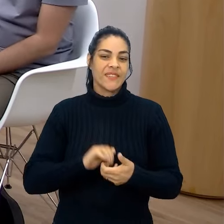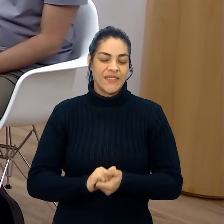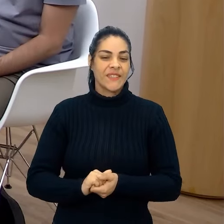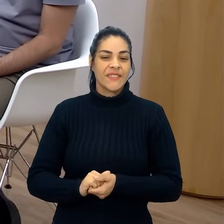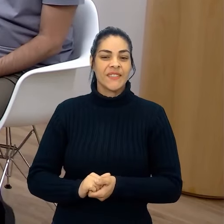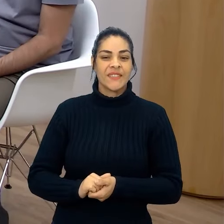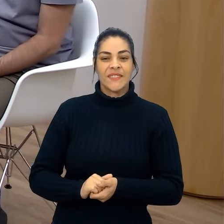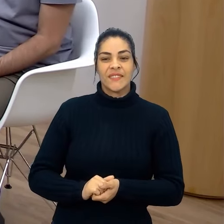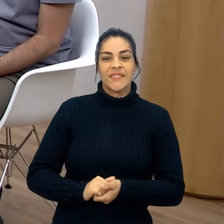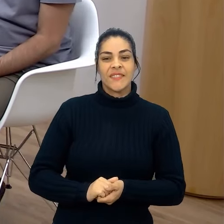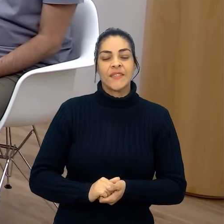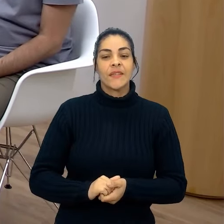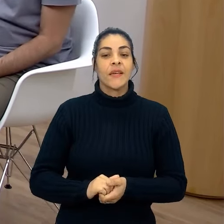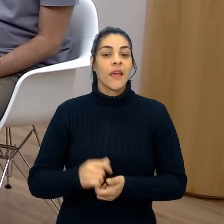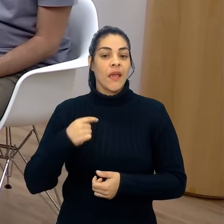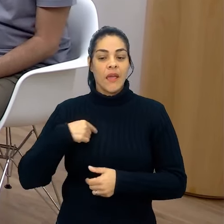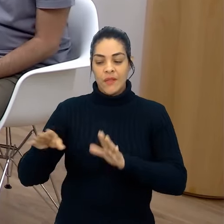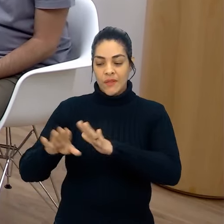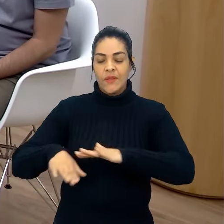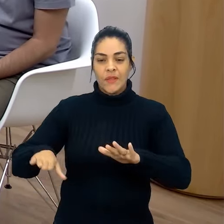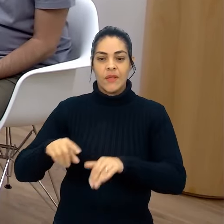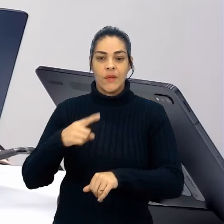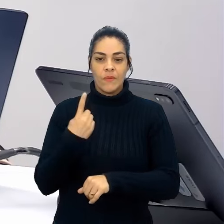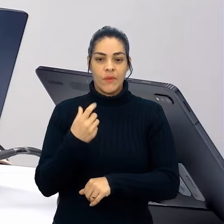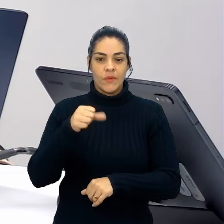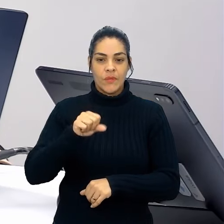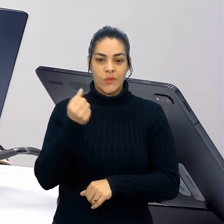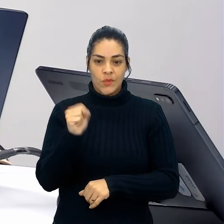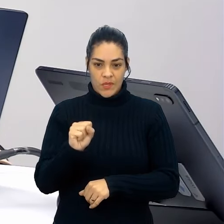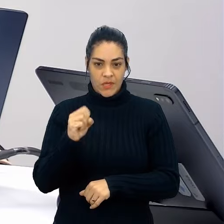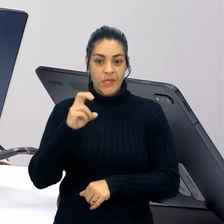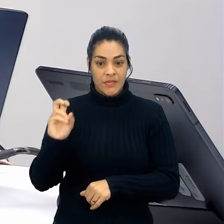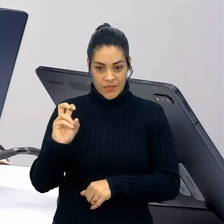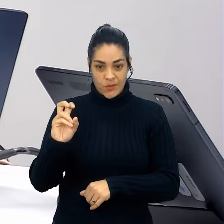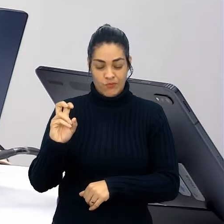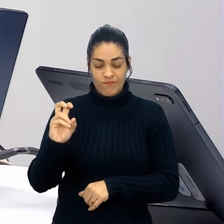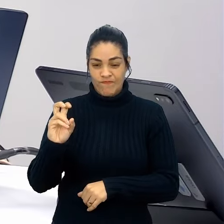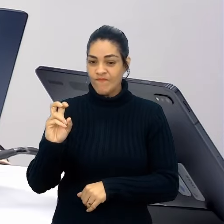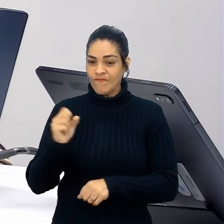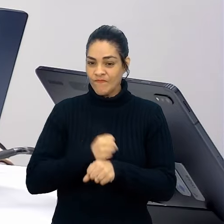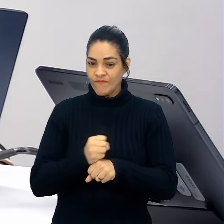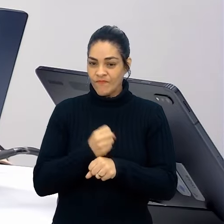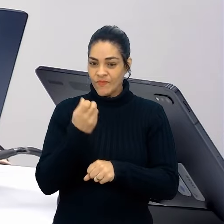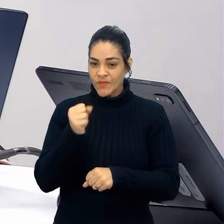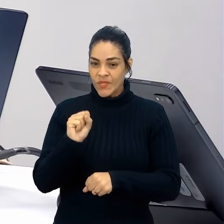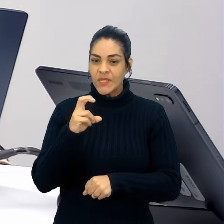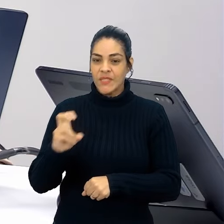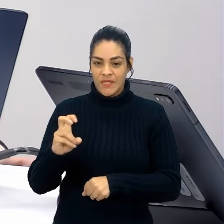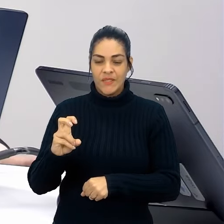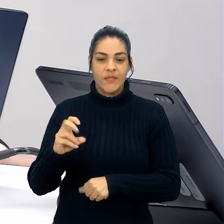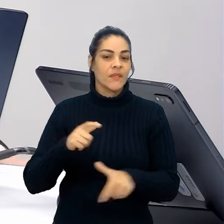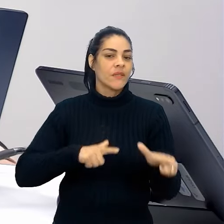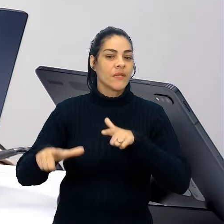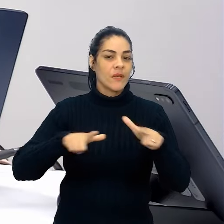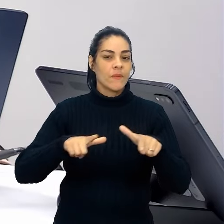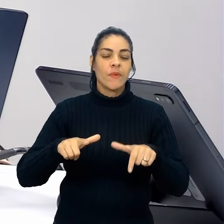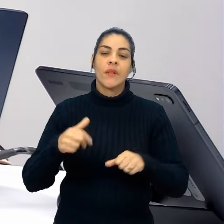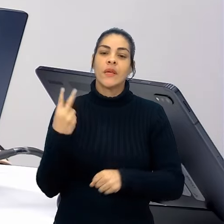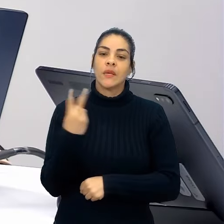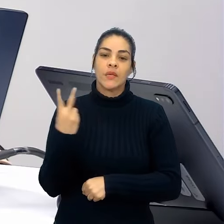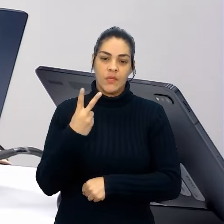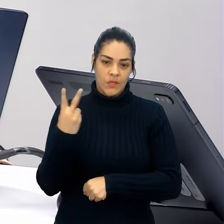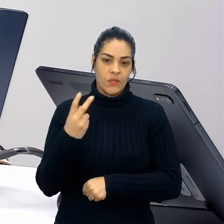Eu estou na rede desde 1985, 85. É, trabalhei sempre com dois cargos, um eu já aposentei